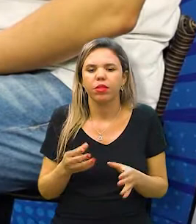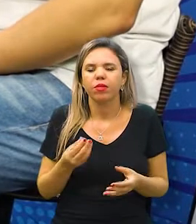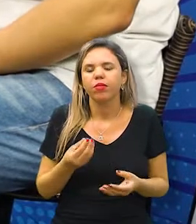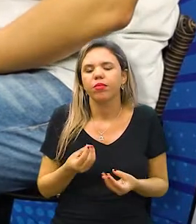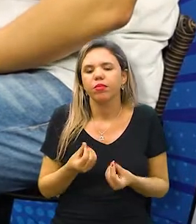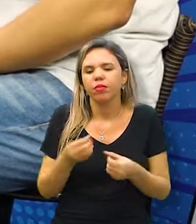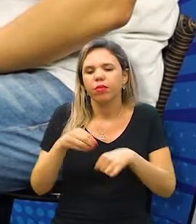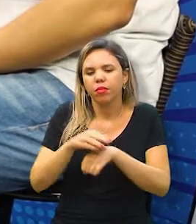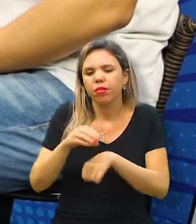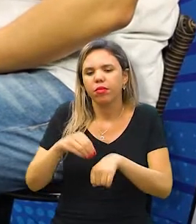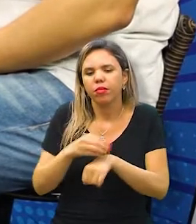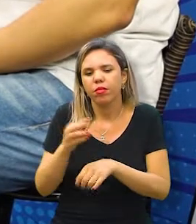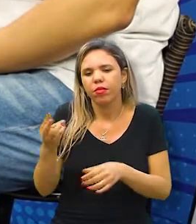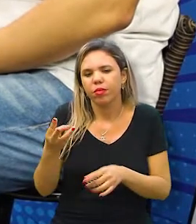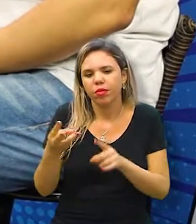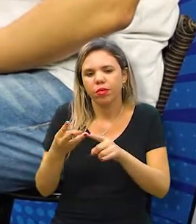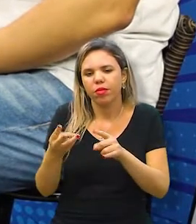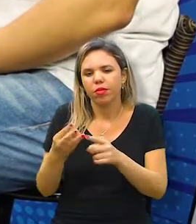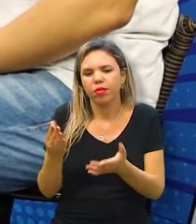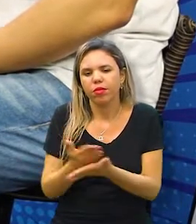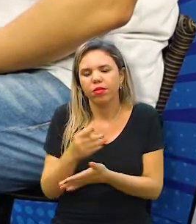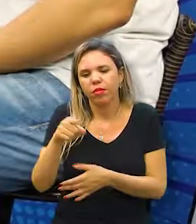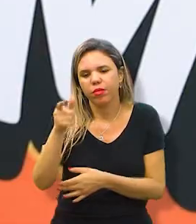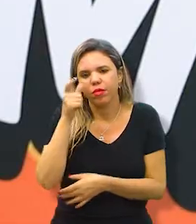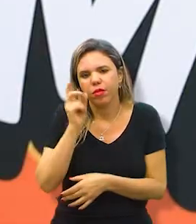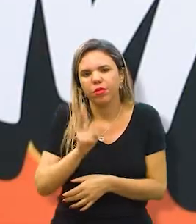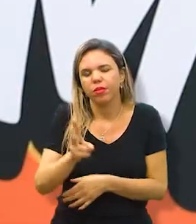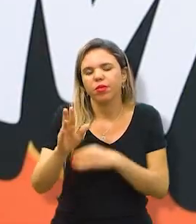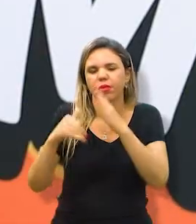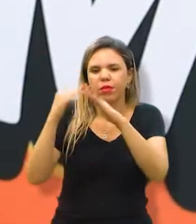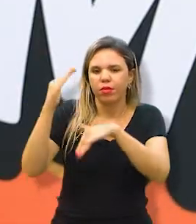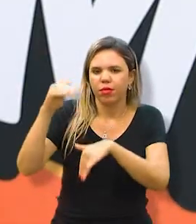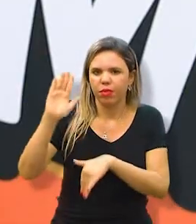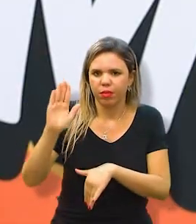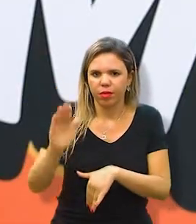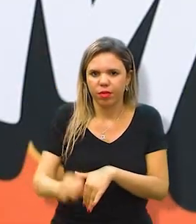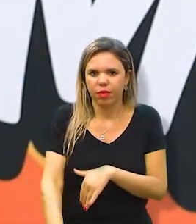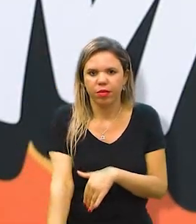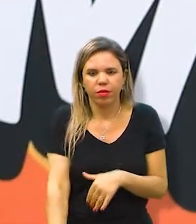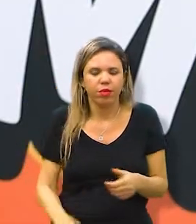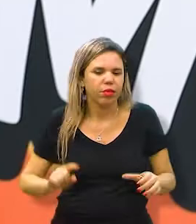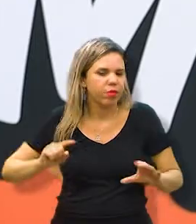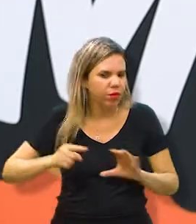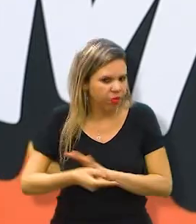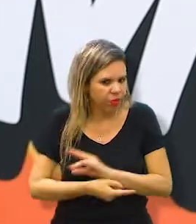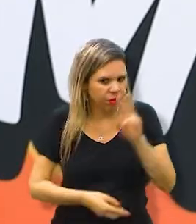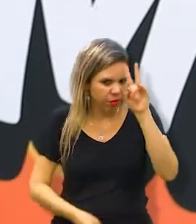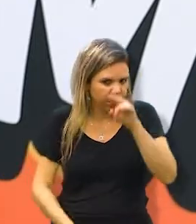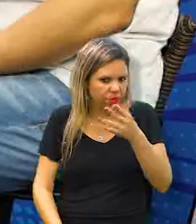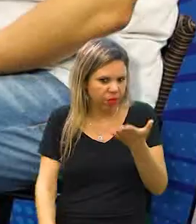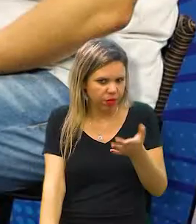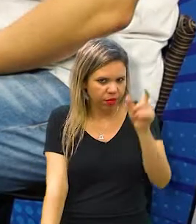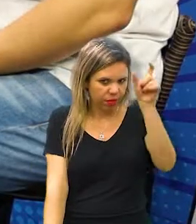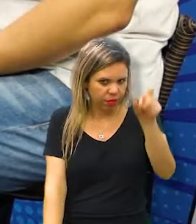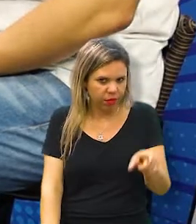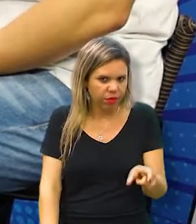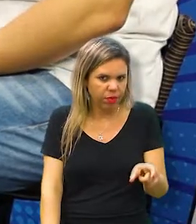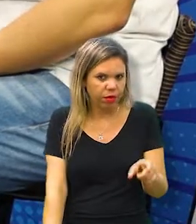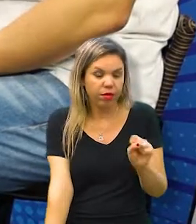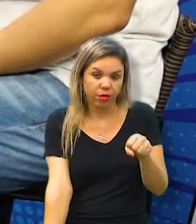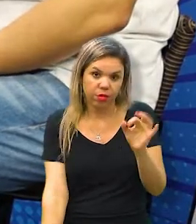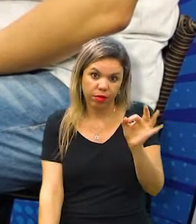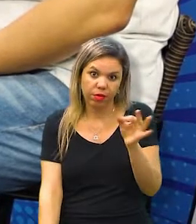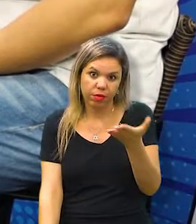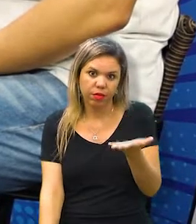deixar mais um gostinho no terceiro livro. Para você poder desenvolver mais e se aprofundar na história da